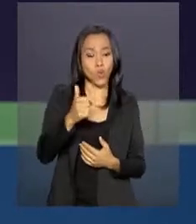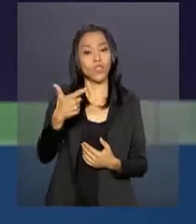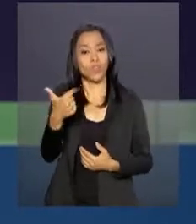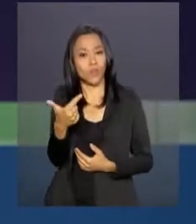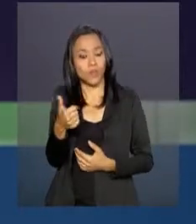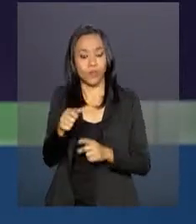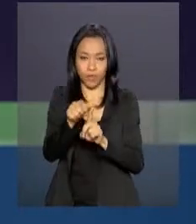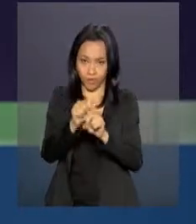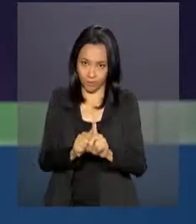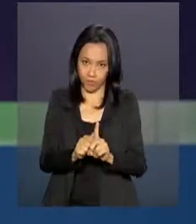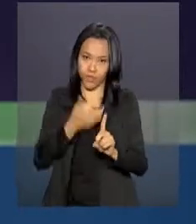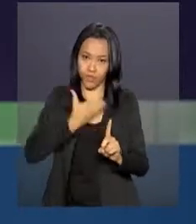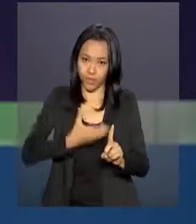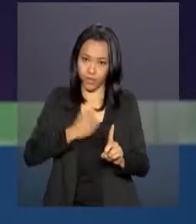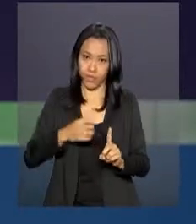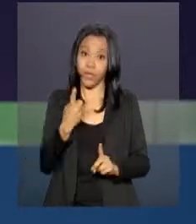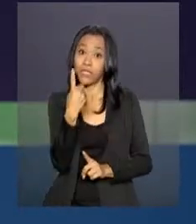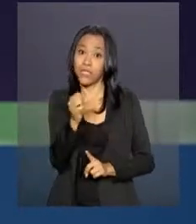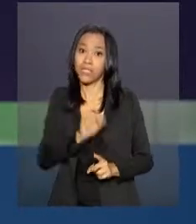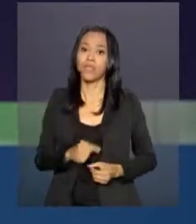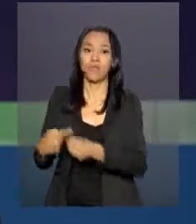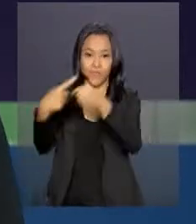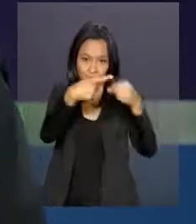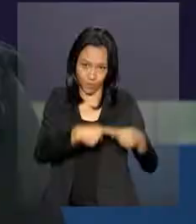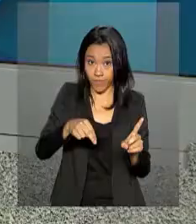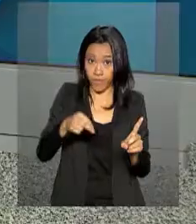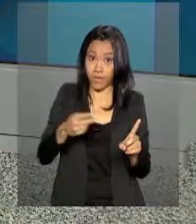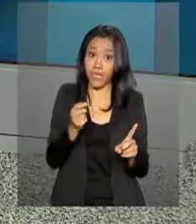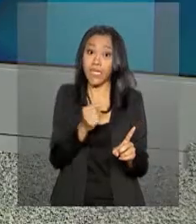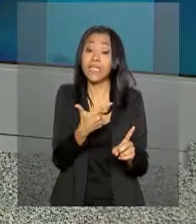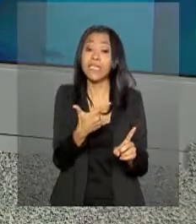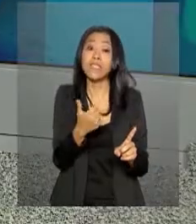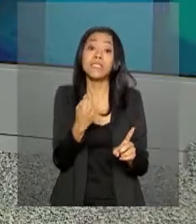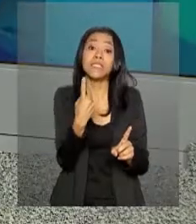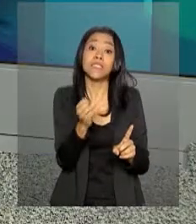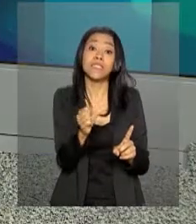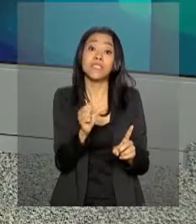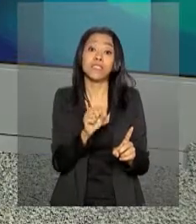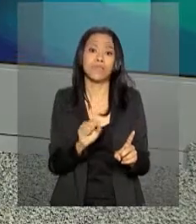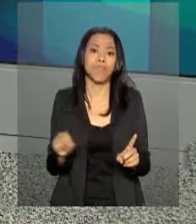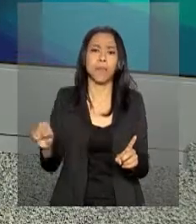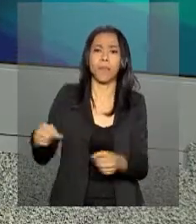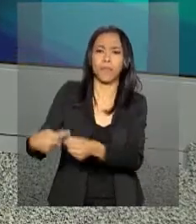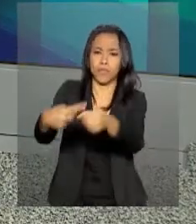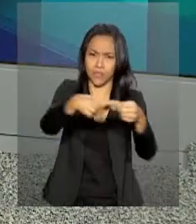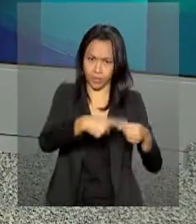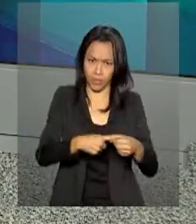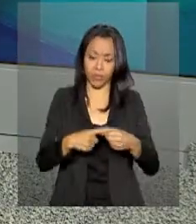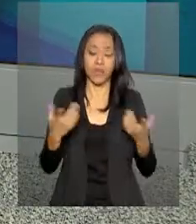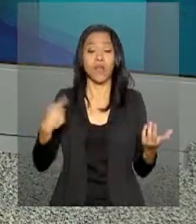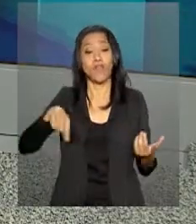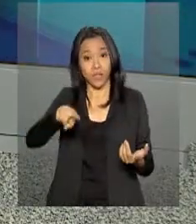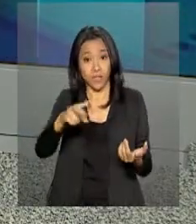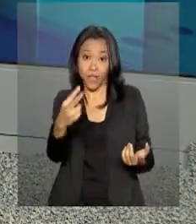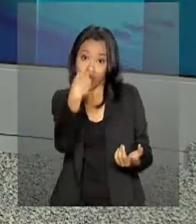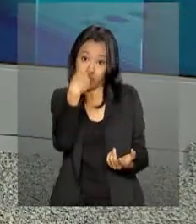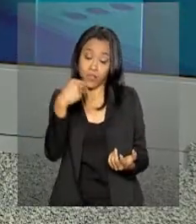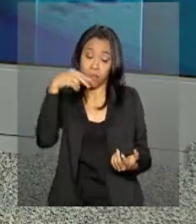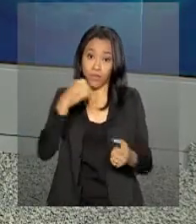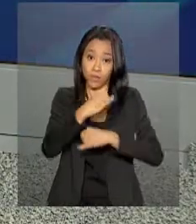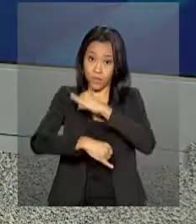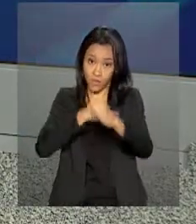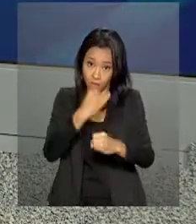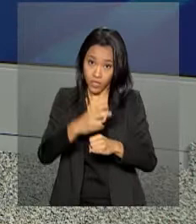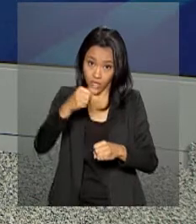e 12 de dezembro em 16 municípios. Nós ficamos por aqui. Você acompanha a nossa programação ao vivo pelo site da